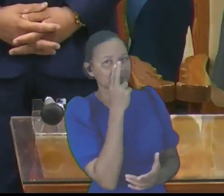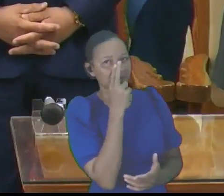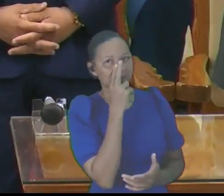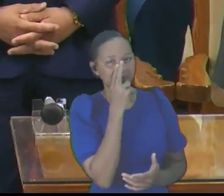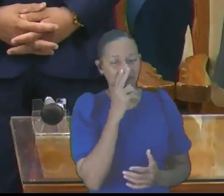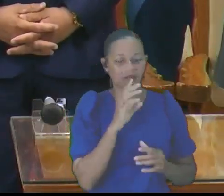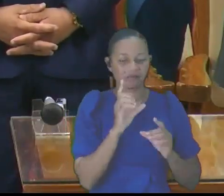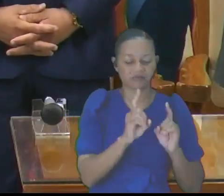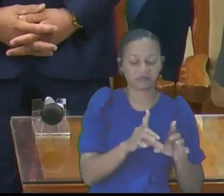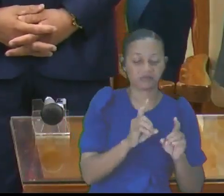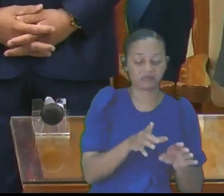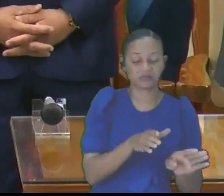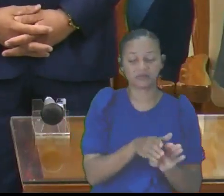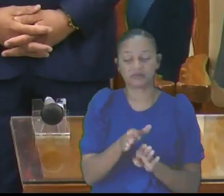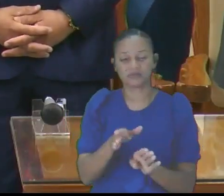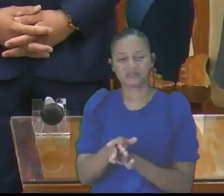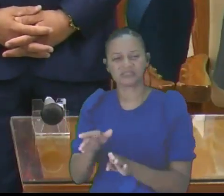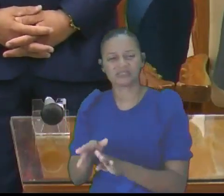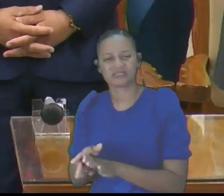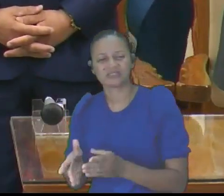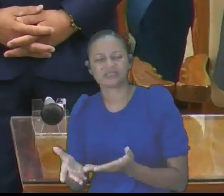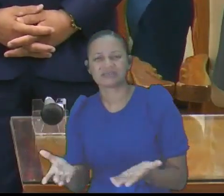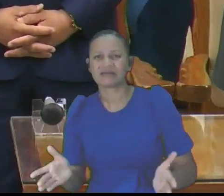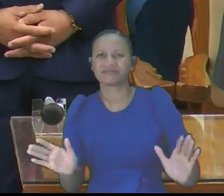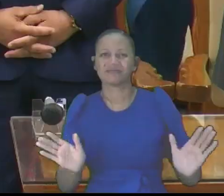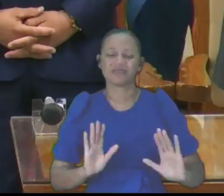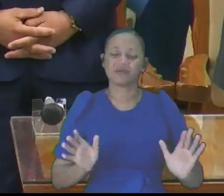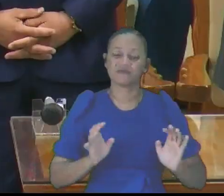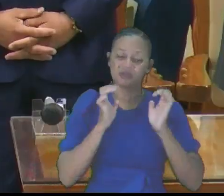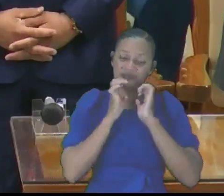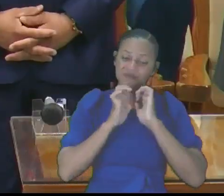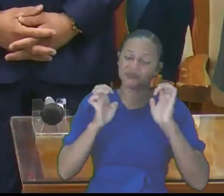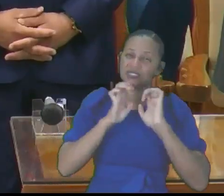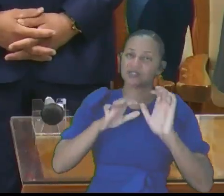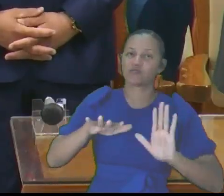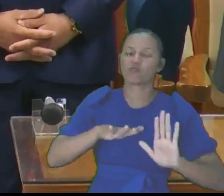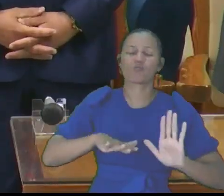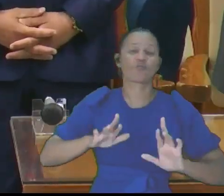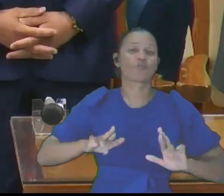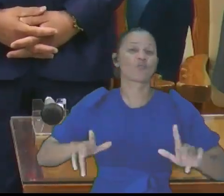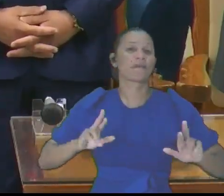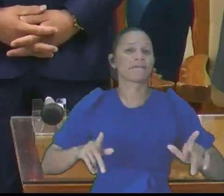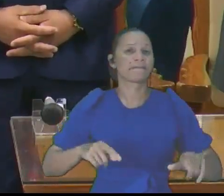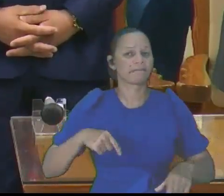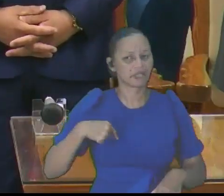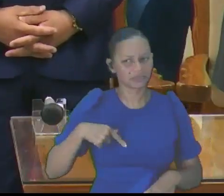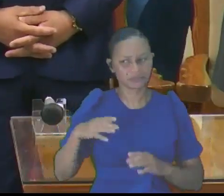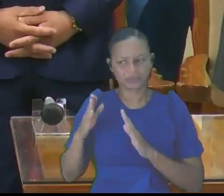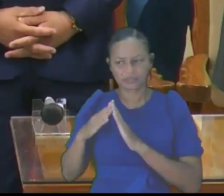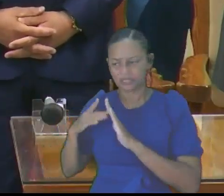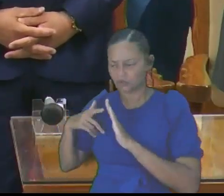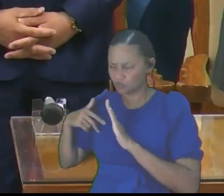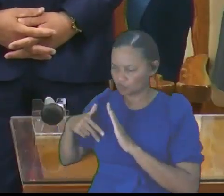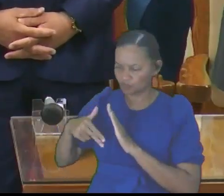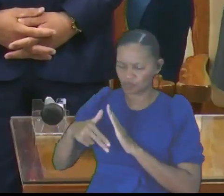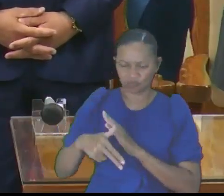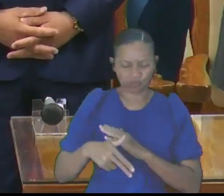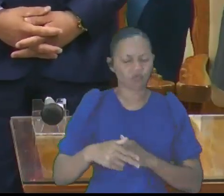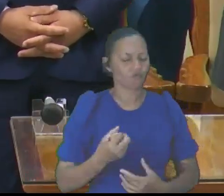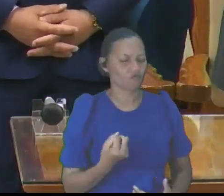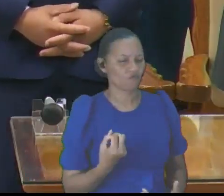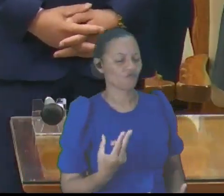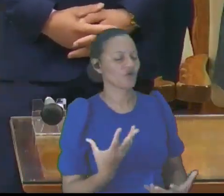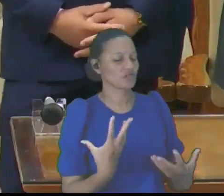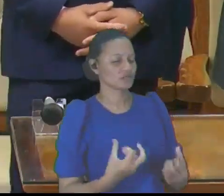de doutrina, de orientação. Não foi uma palavra evangelística. Mas tem gente que já sai de casa dizendo: eu hoje vou ser crente